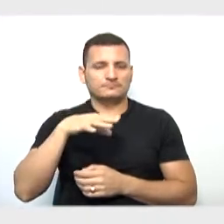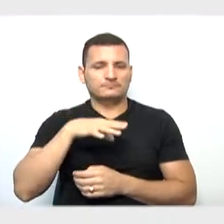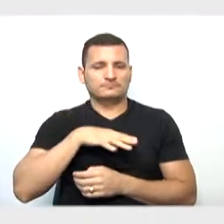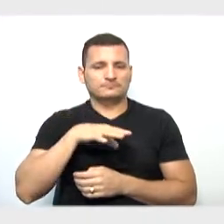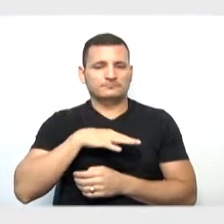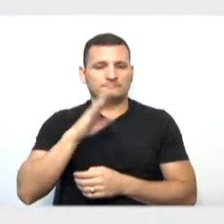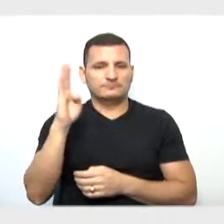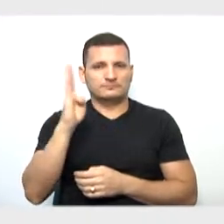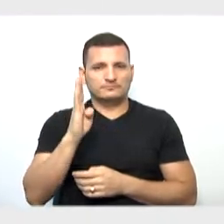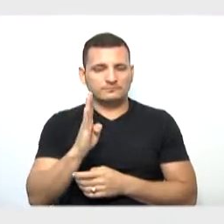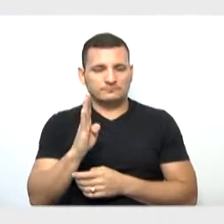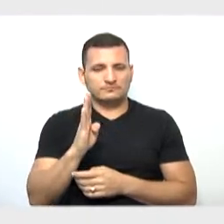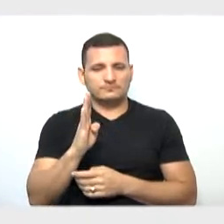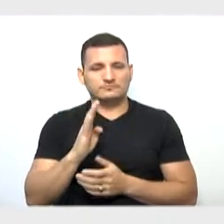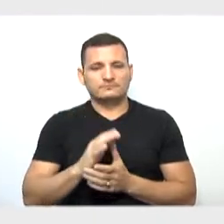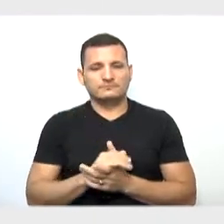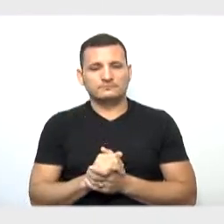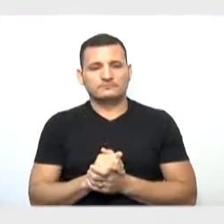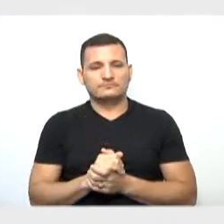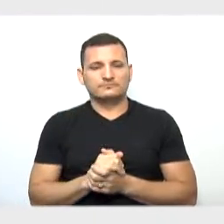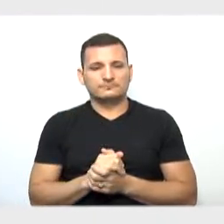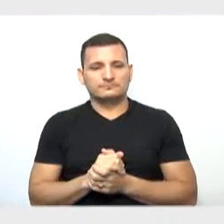Brasil.